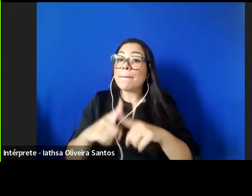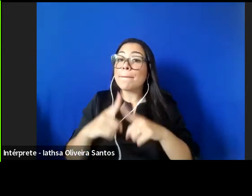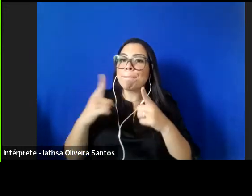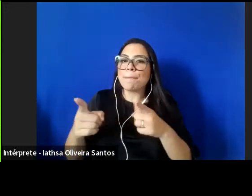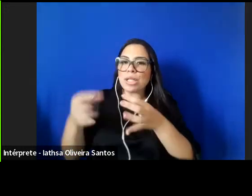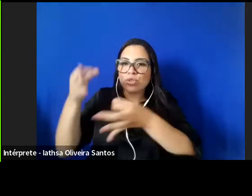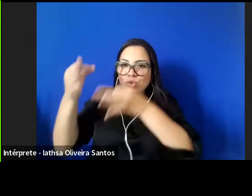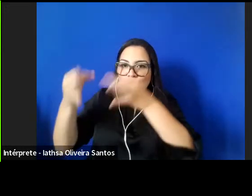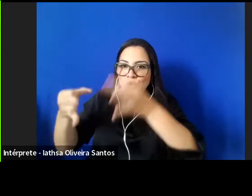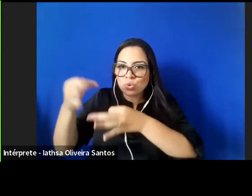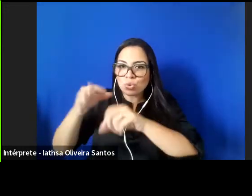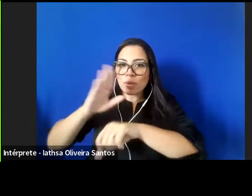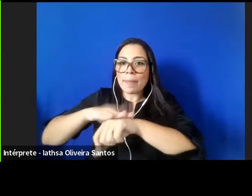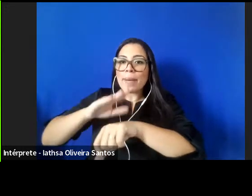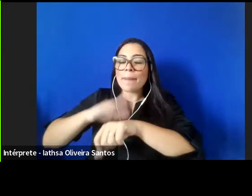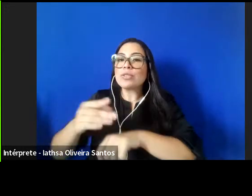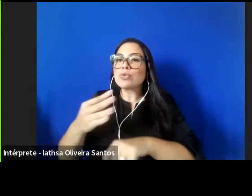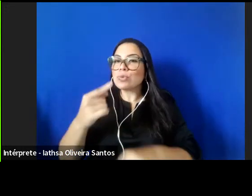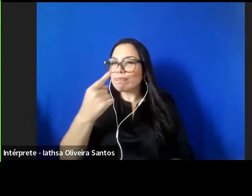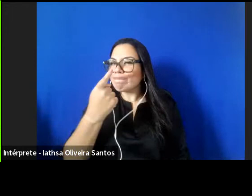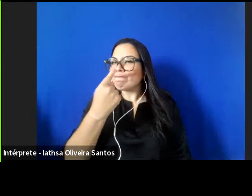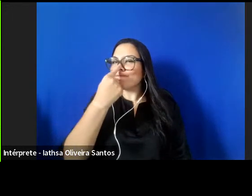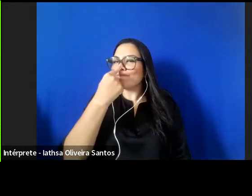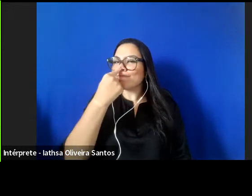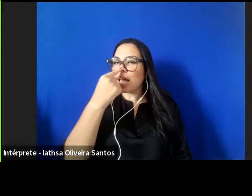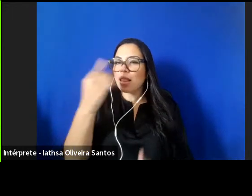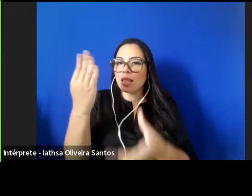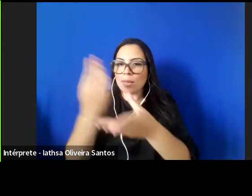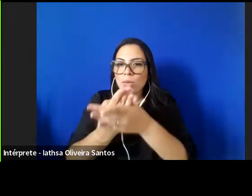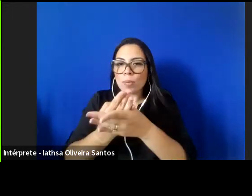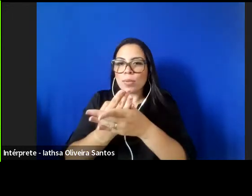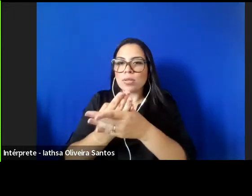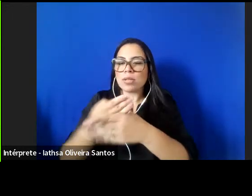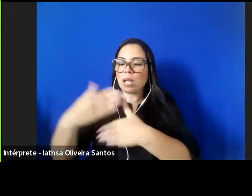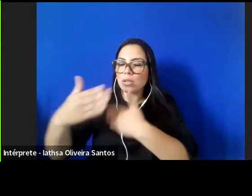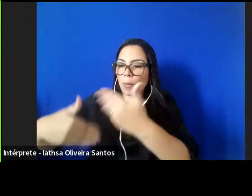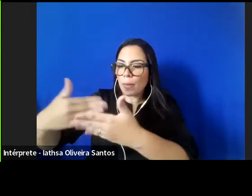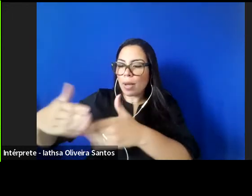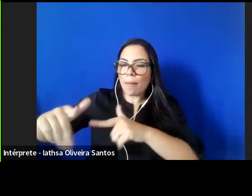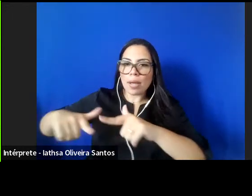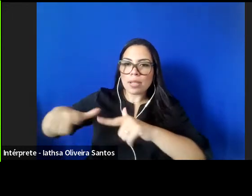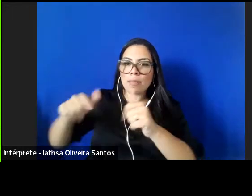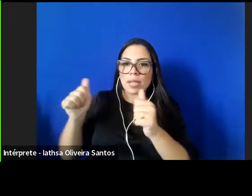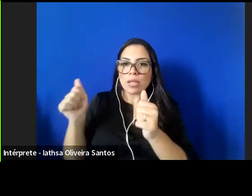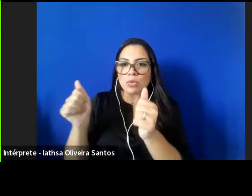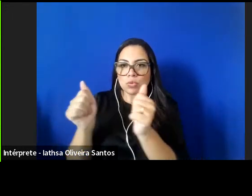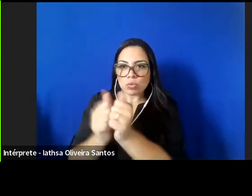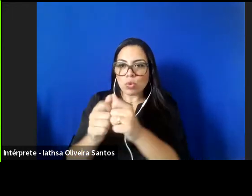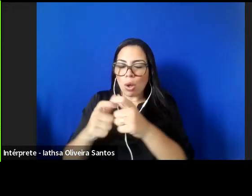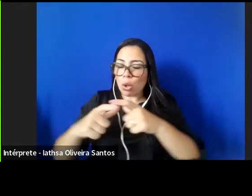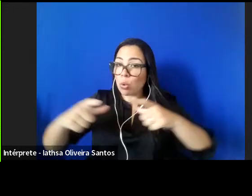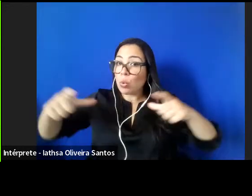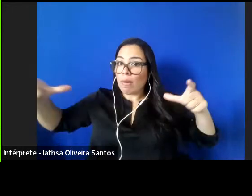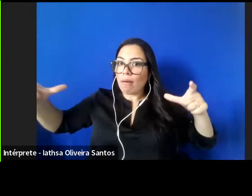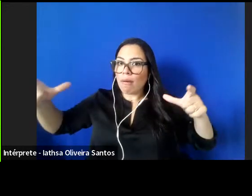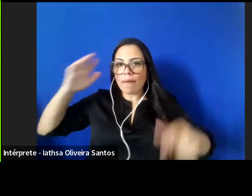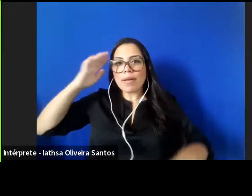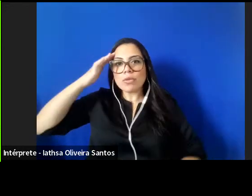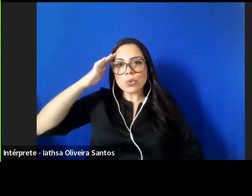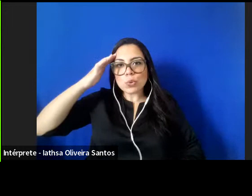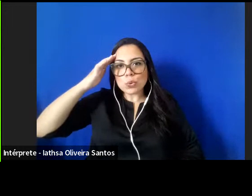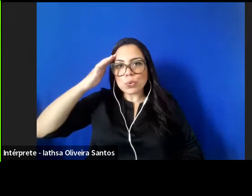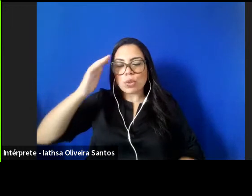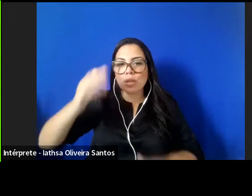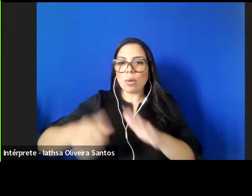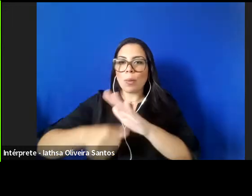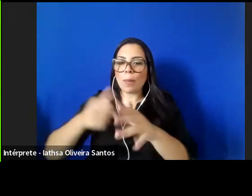dessa ideia e passe a trabalhar mais nessa posição, pelo menos no início, de macrogestão e o seu primeiro secretário